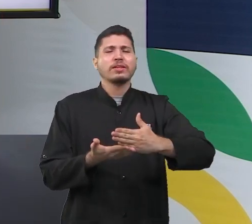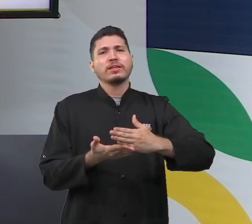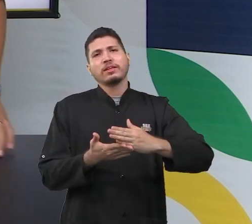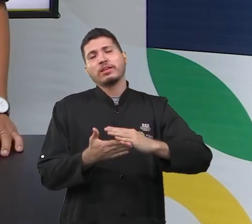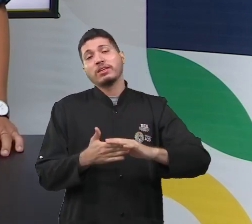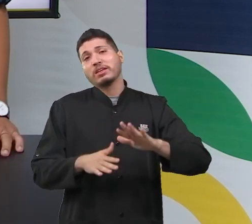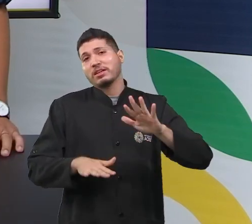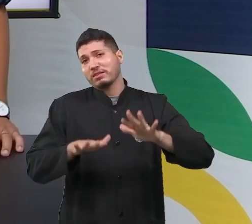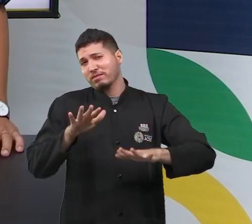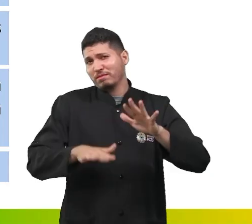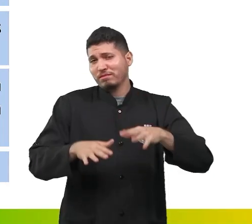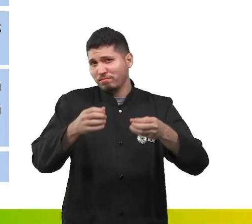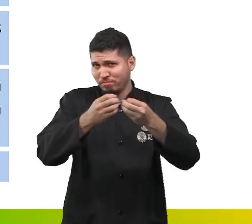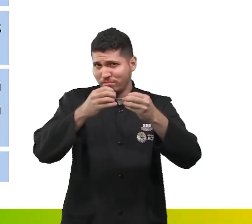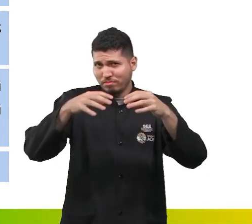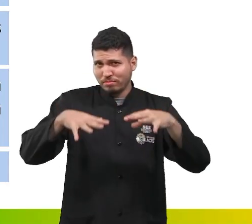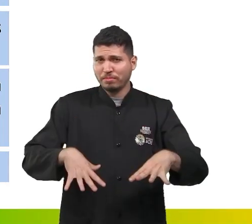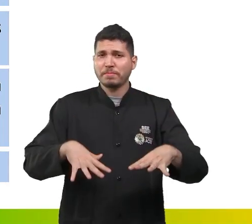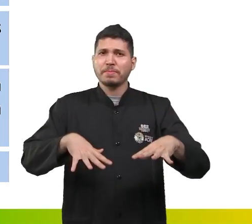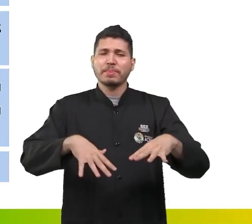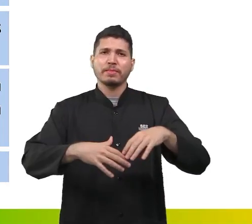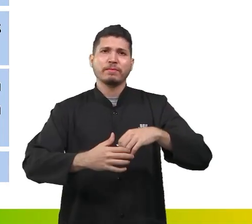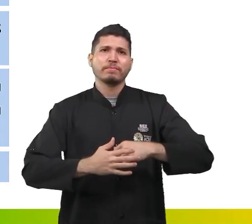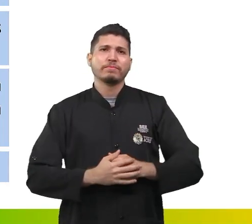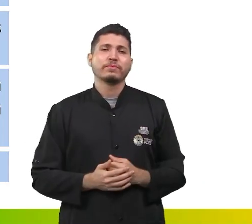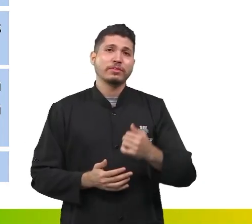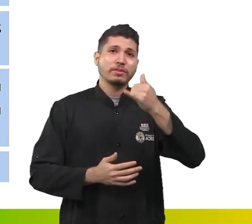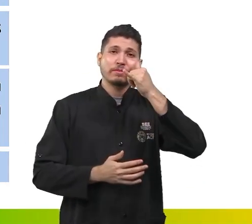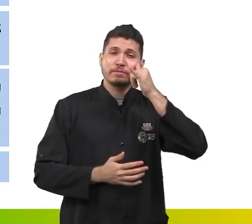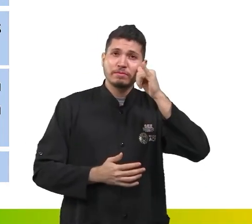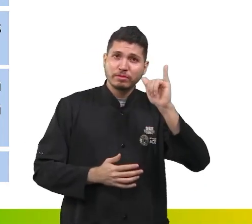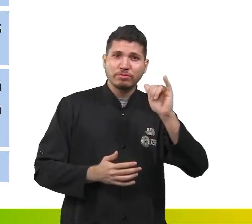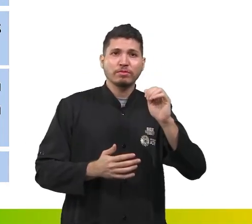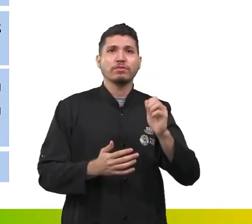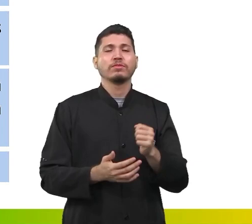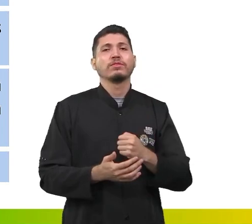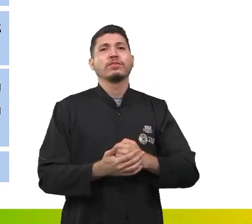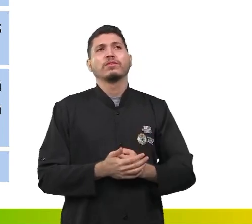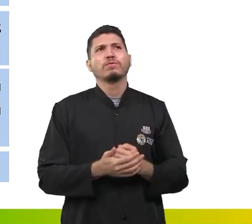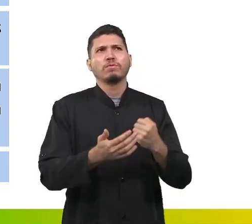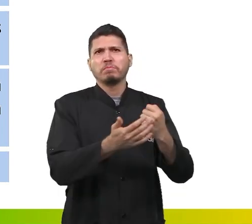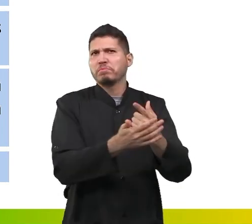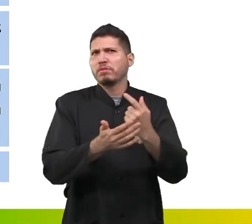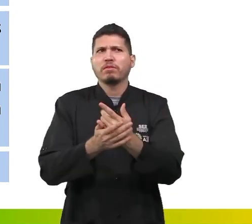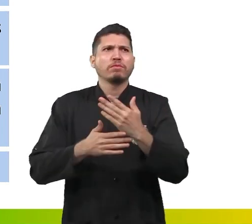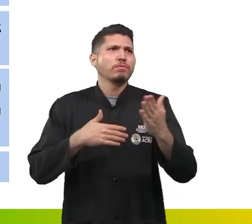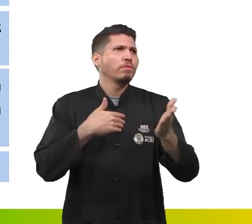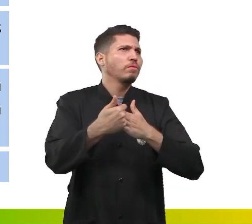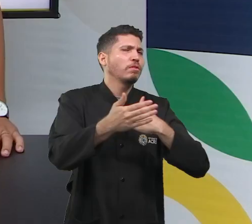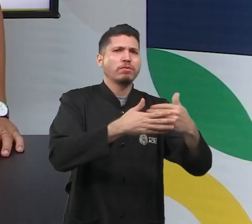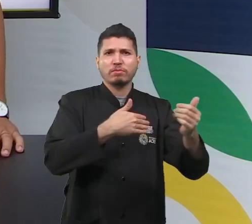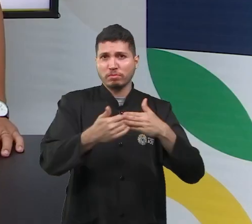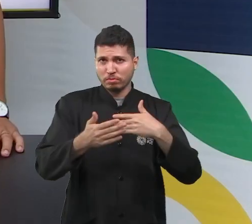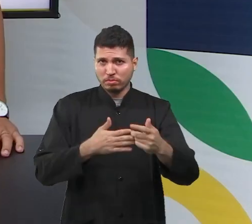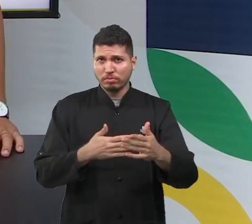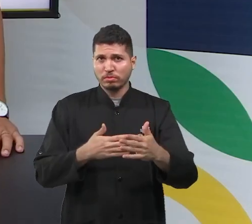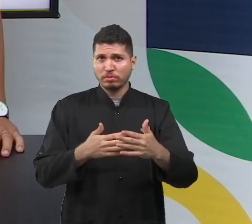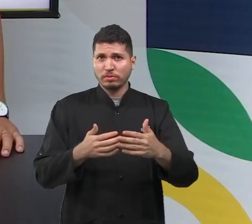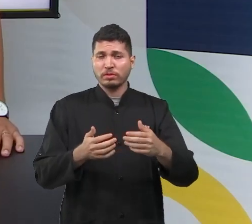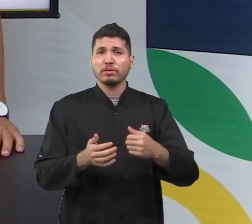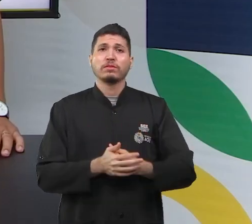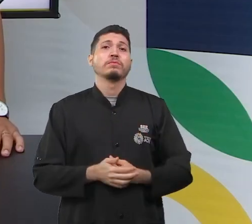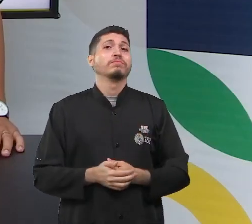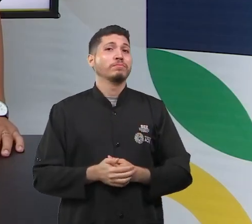por último, evite parcelamento de compras e compre apenas o que for necessário. Olha o supérfluo, esqueça ele.